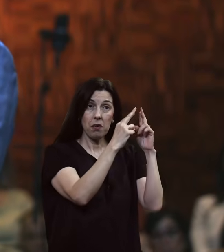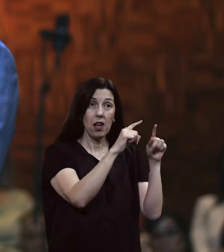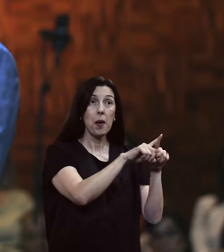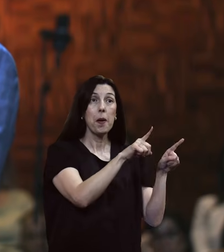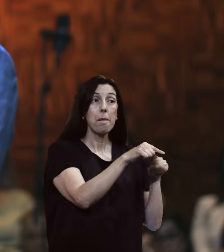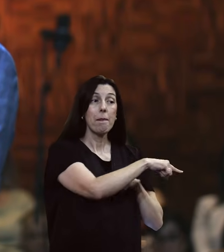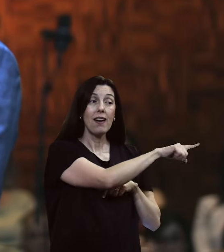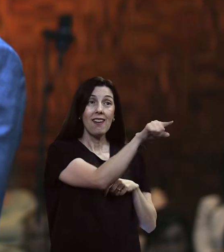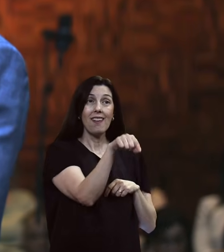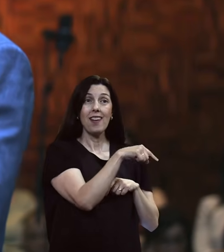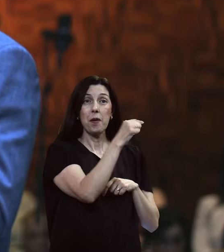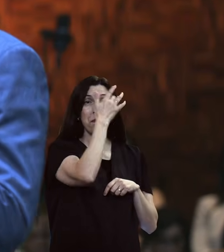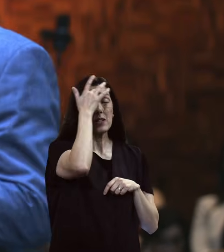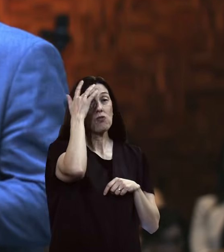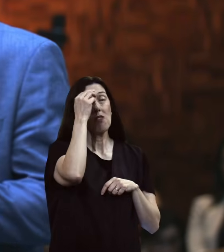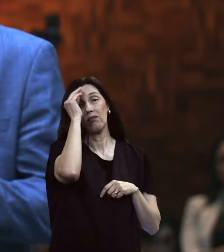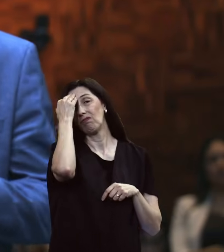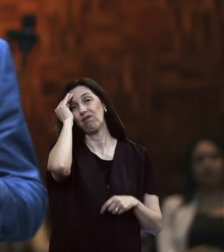não entendem.